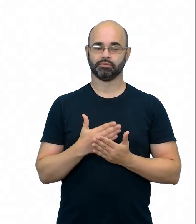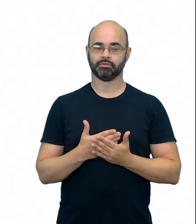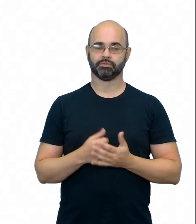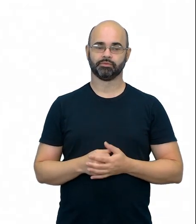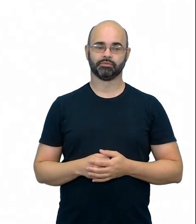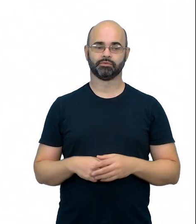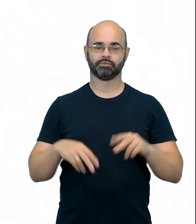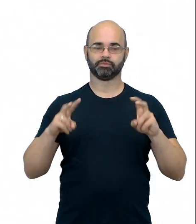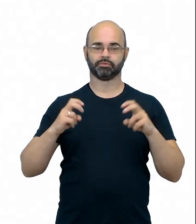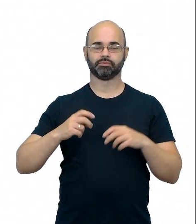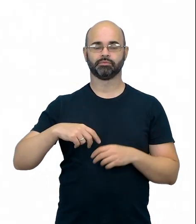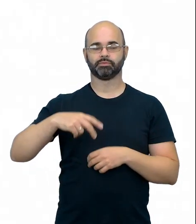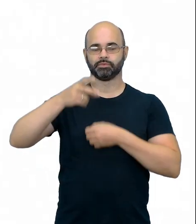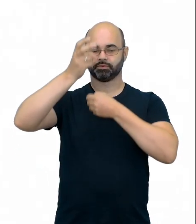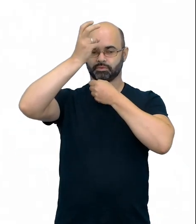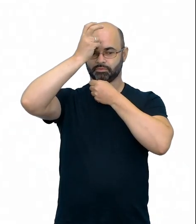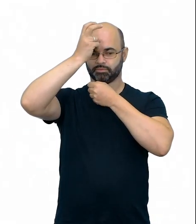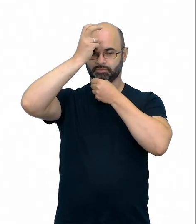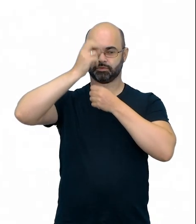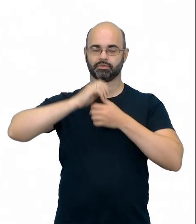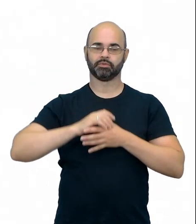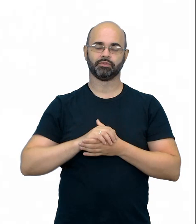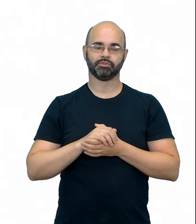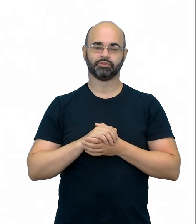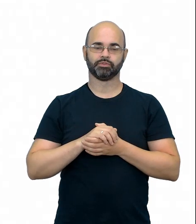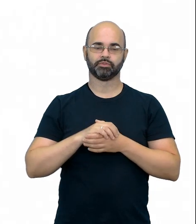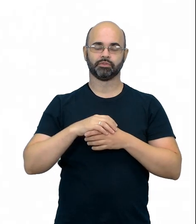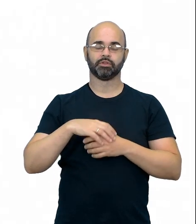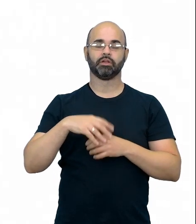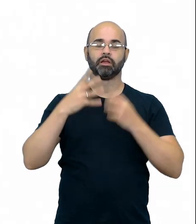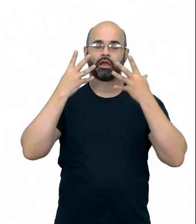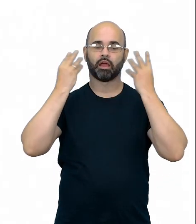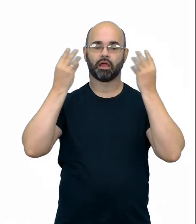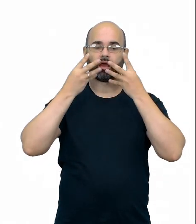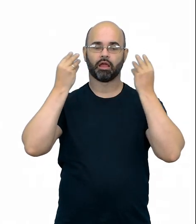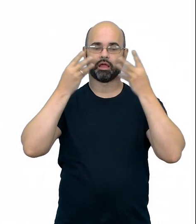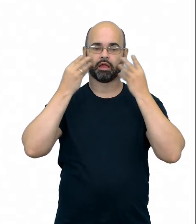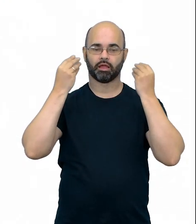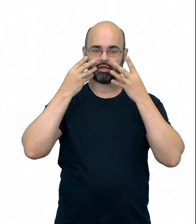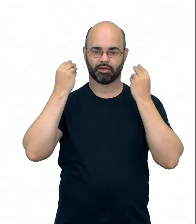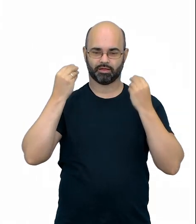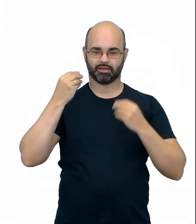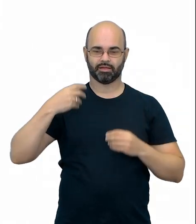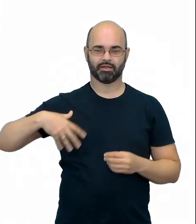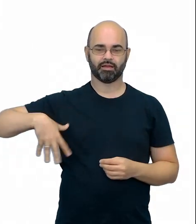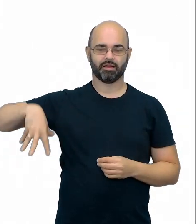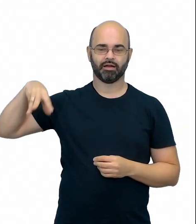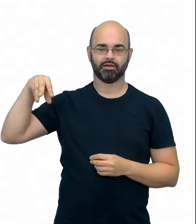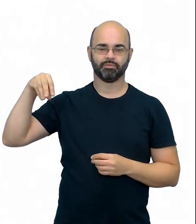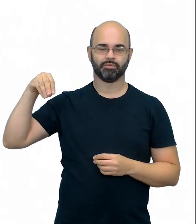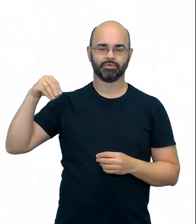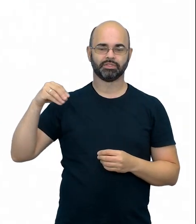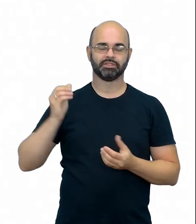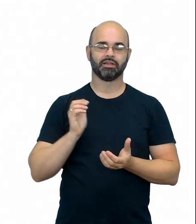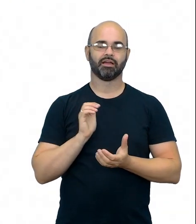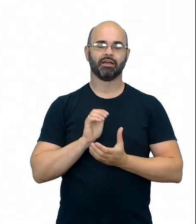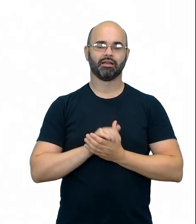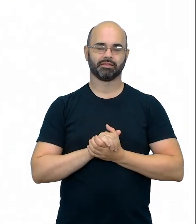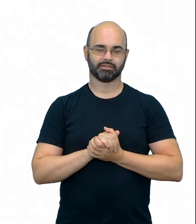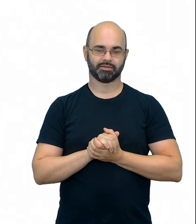Do casamento do bode com a raposa. Então, aqui vai ser importante conversar com os alunos a respeito do